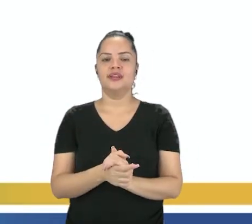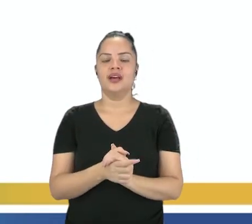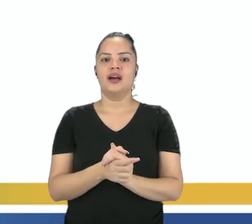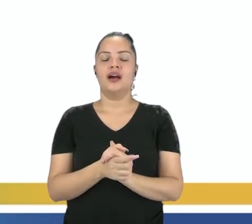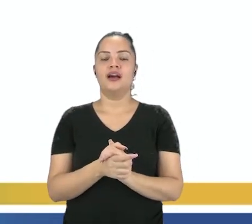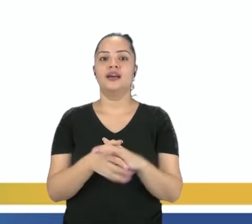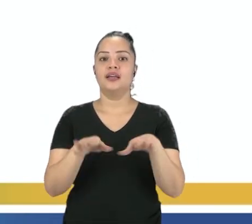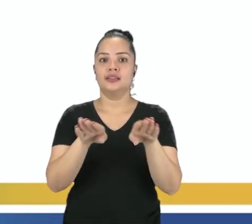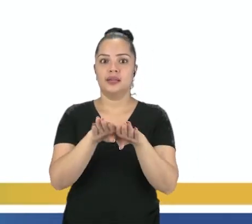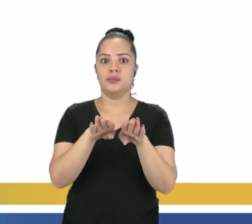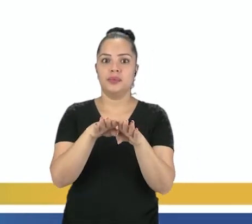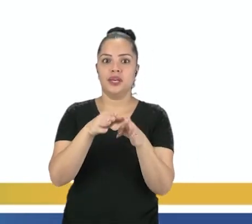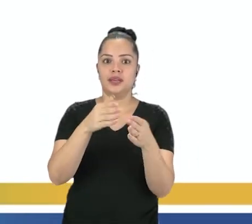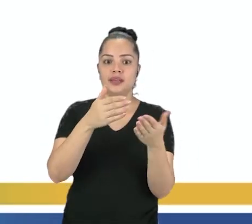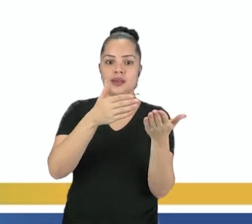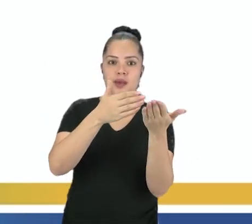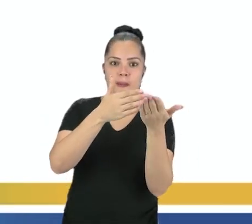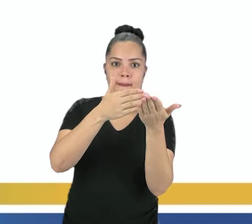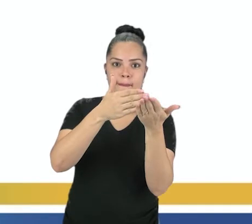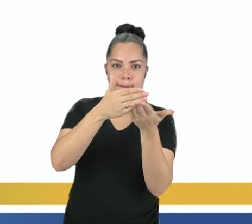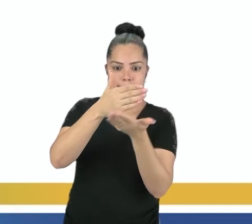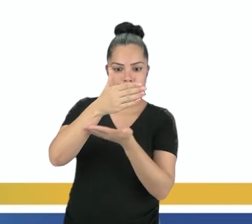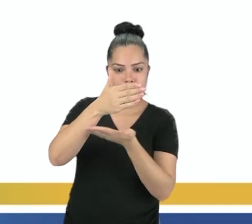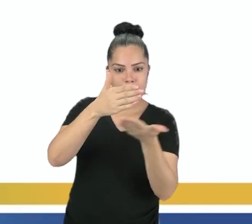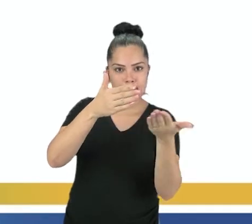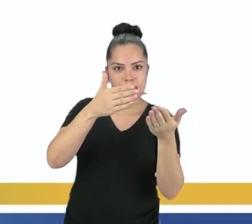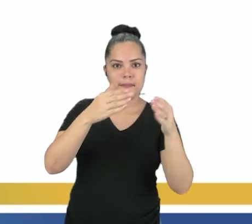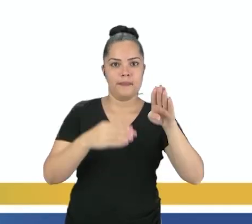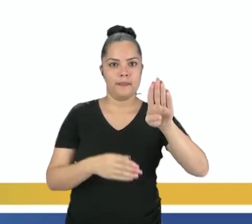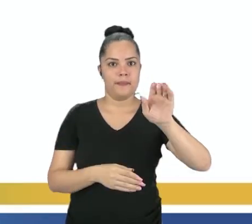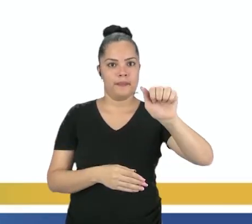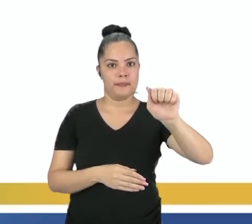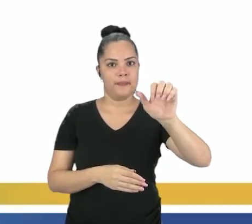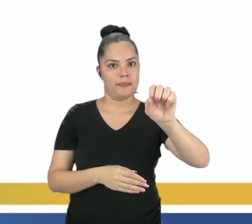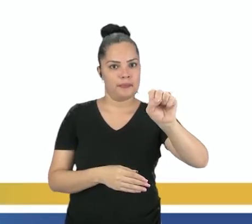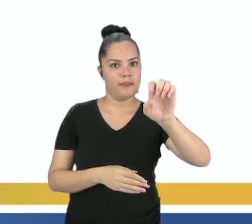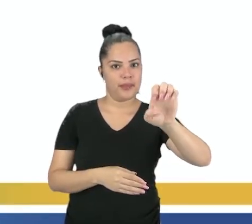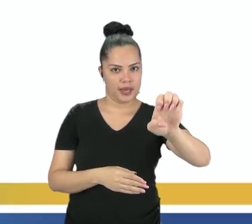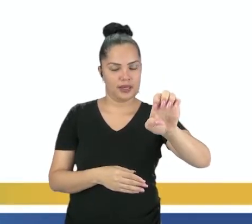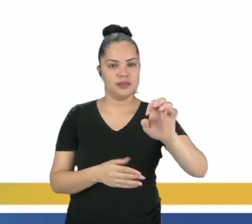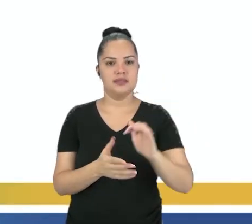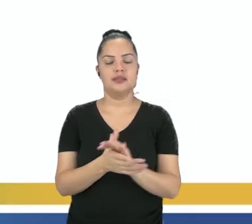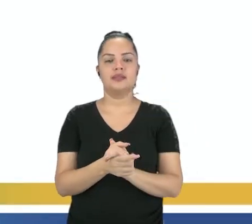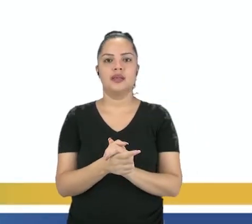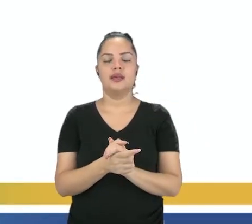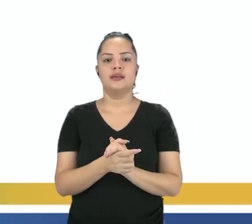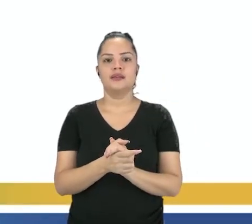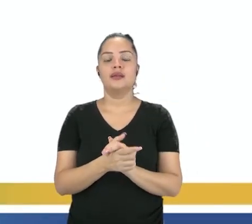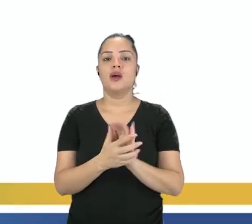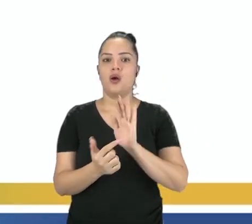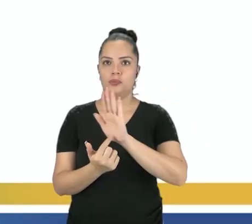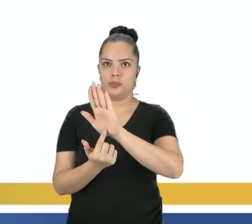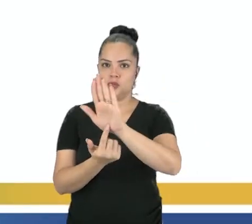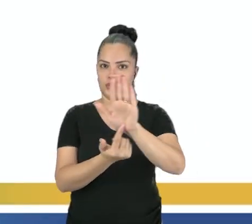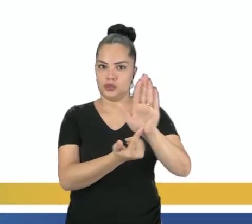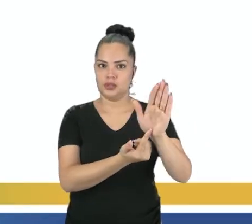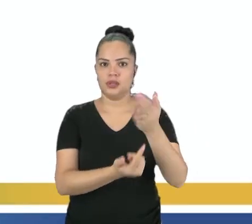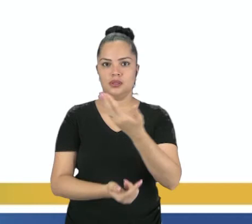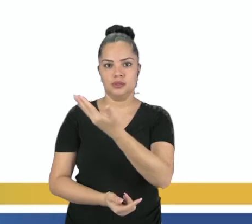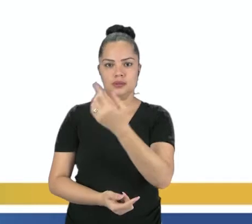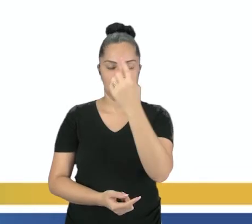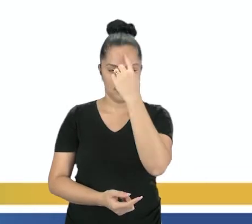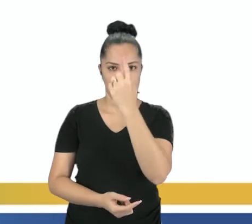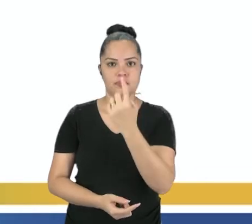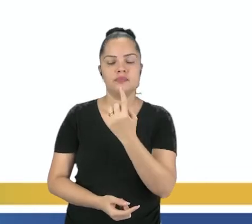especial que fica embaixo, nós chamamos de base, ok? Então, nós podemos identificar aí nesse cubo, nós podemos